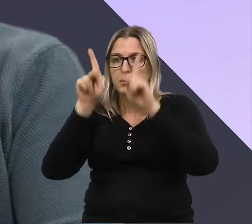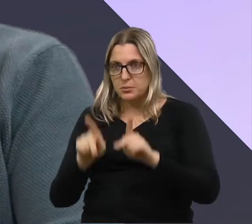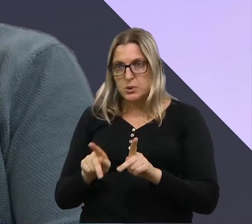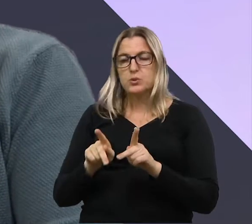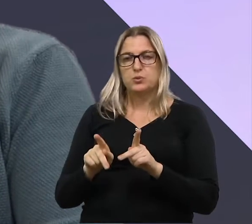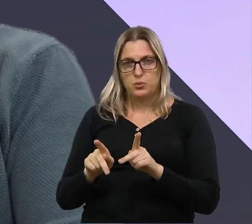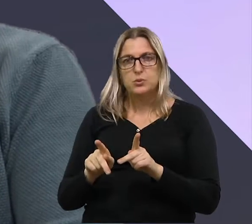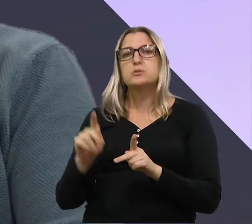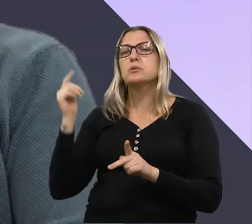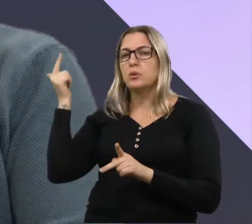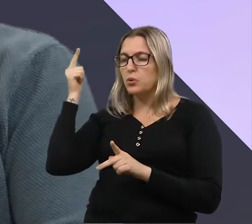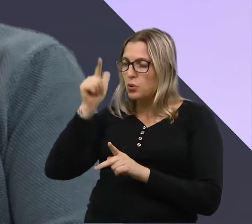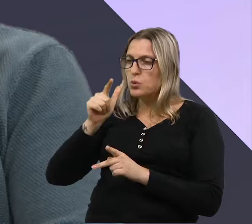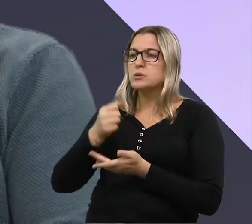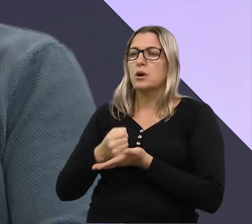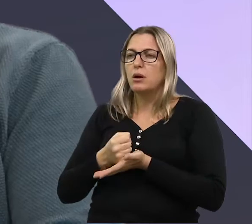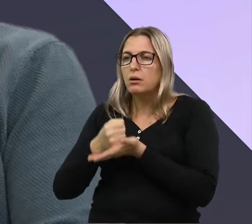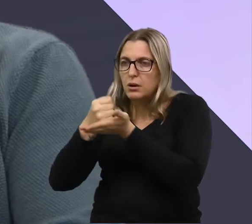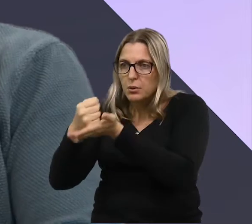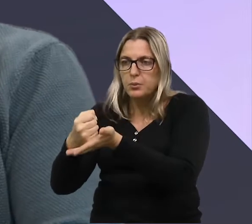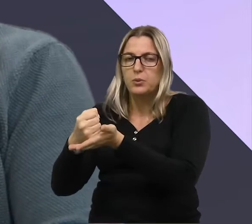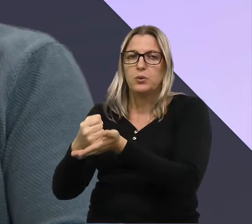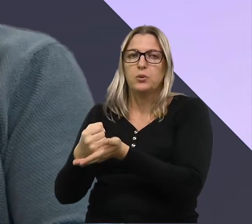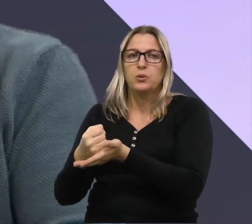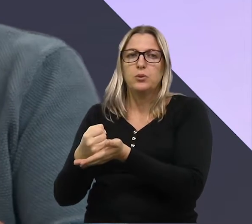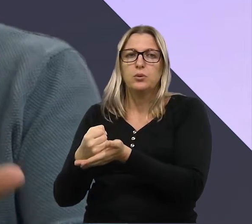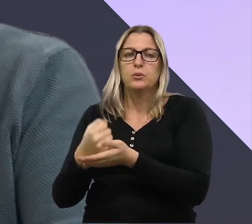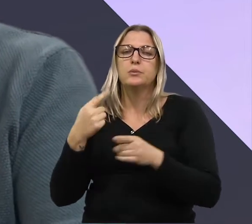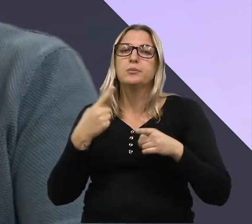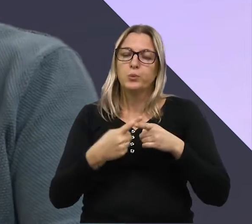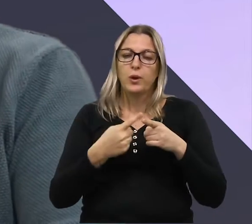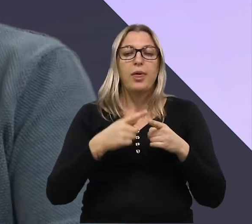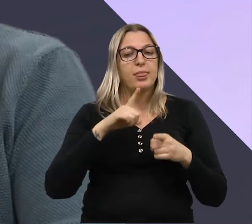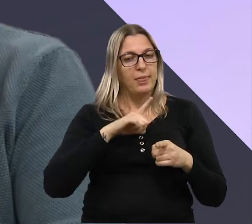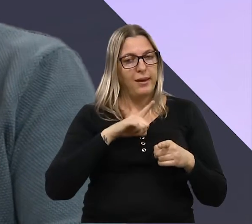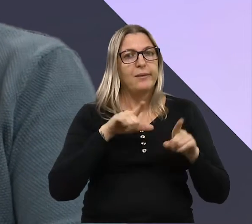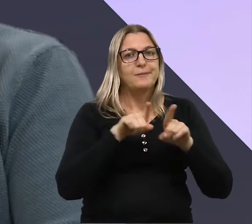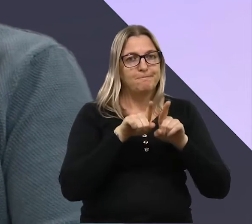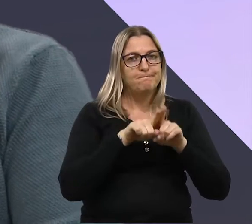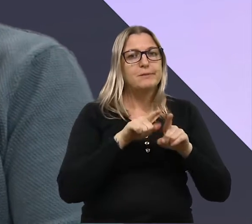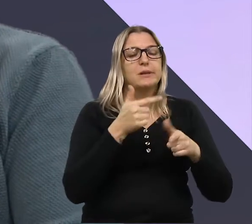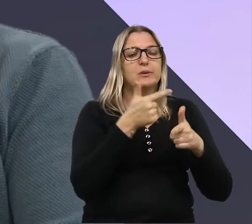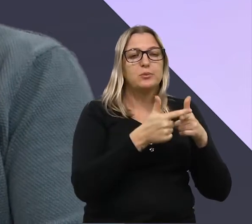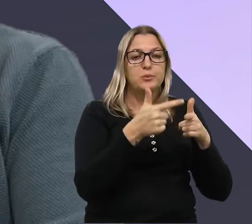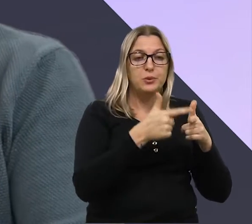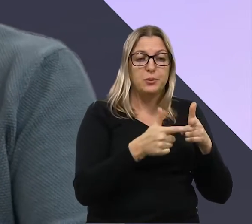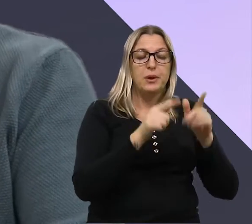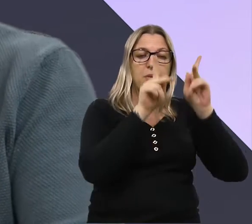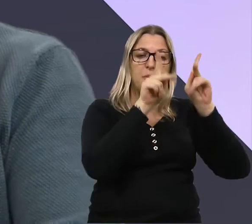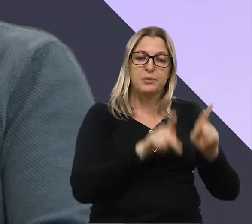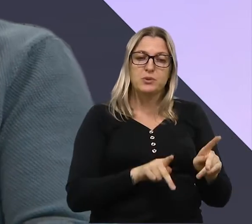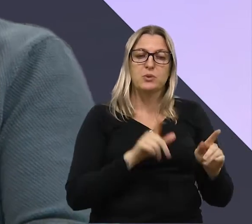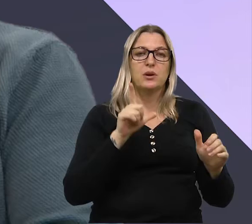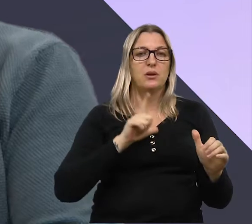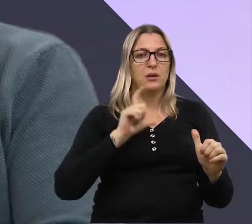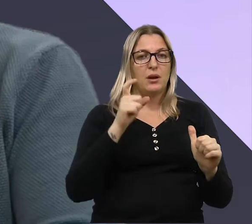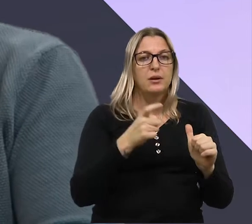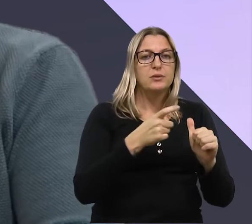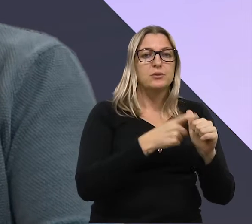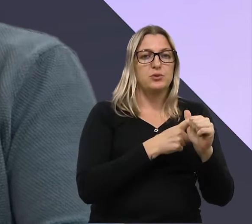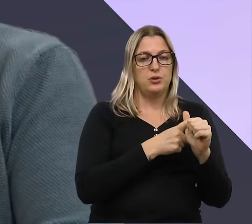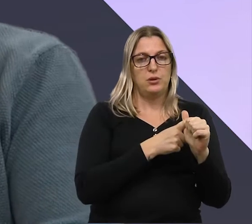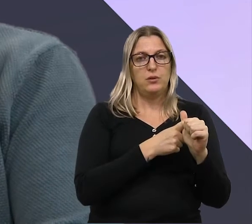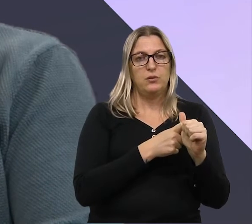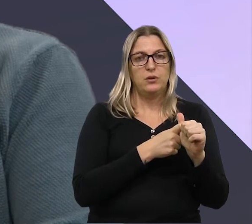chegam tão estão sendo beneficiadas né porque tem o problema da inadimplência né Então temos uma instituição financeira também que avalia o